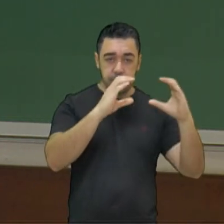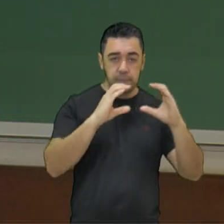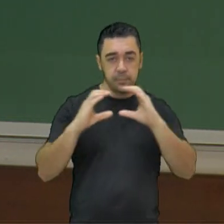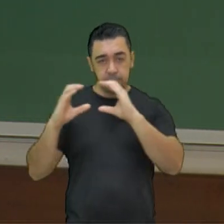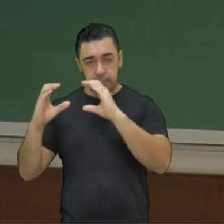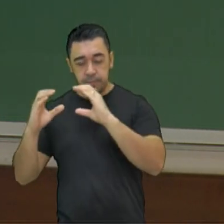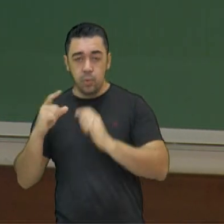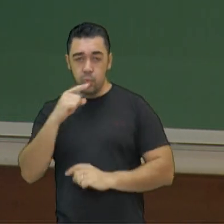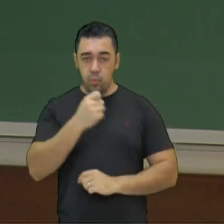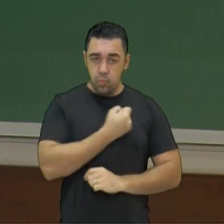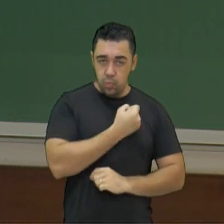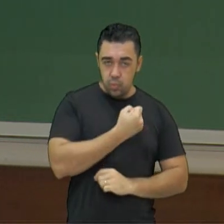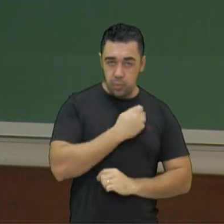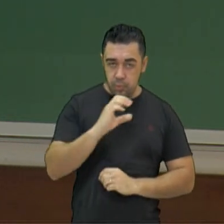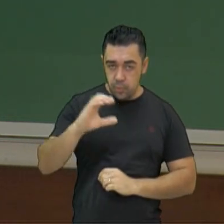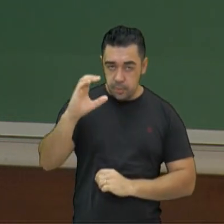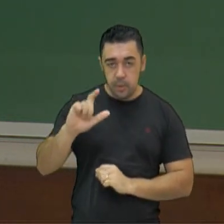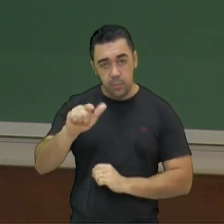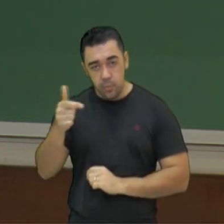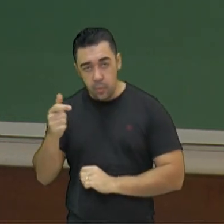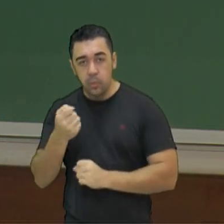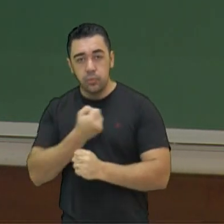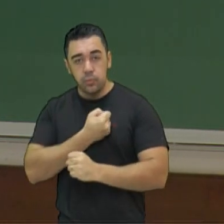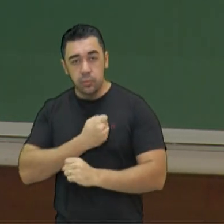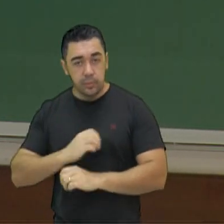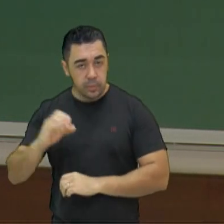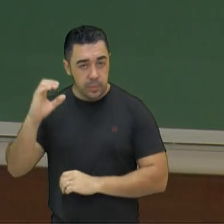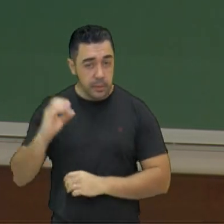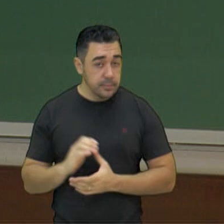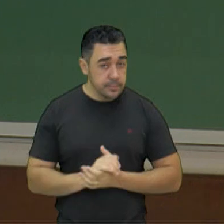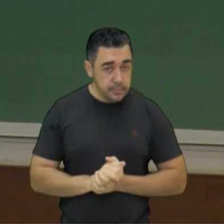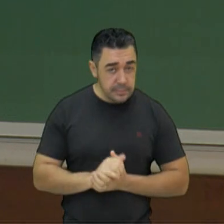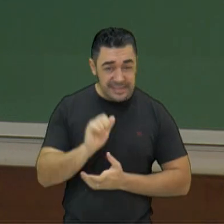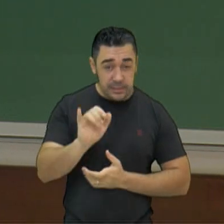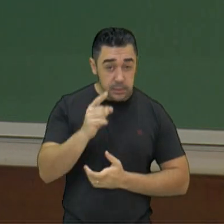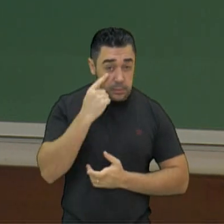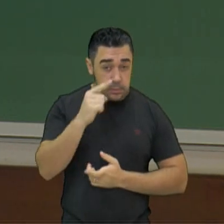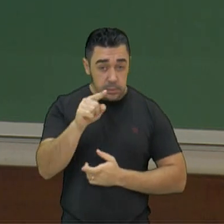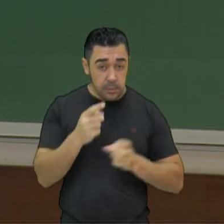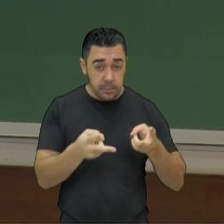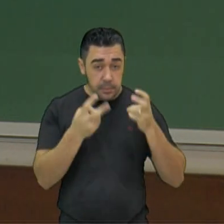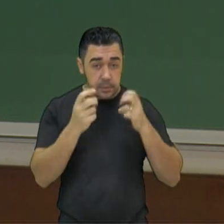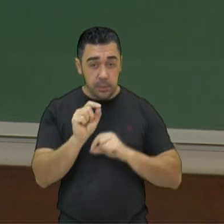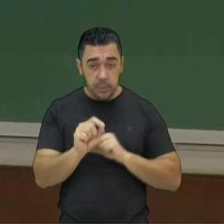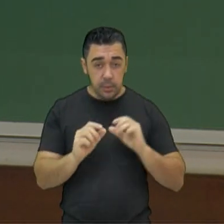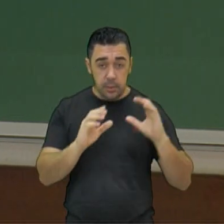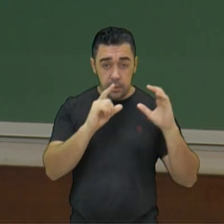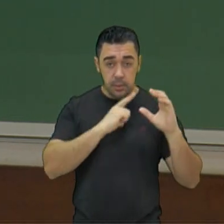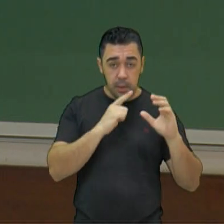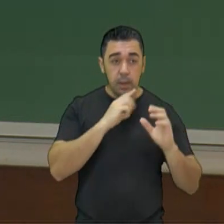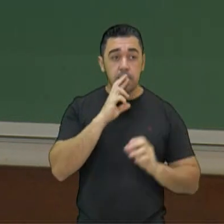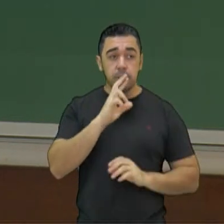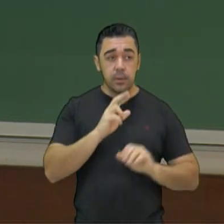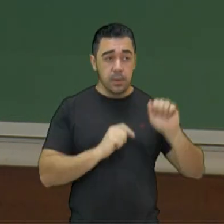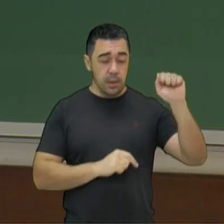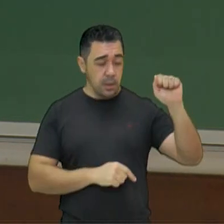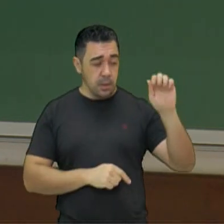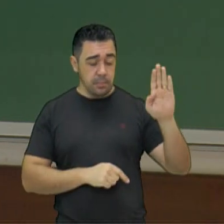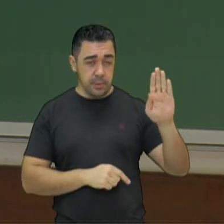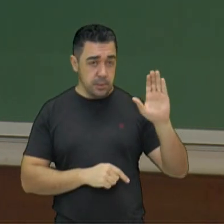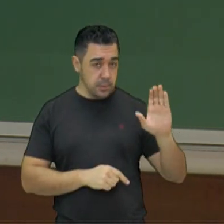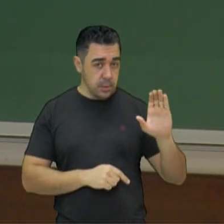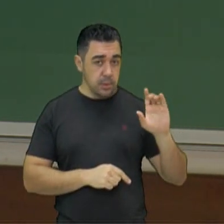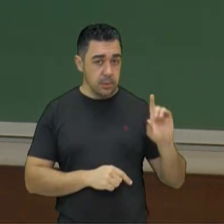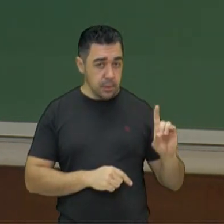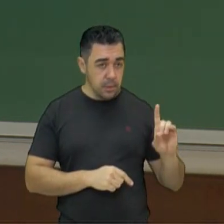número complexo por outro número complexo. Se você olhar para as alternativas, você verá